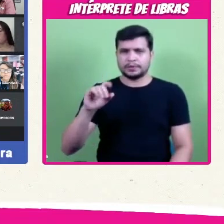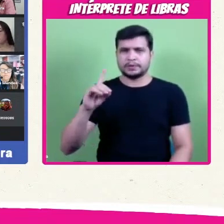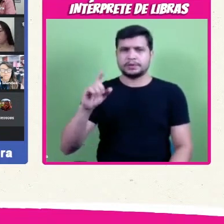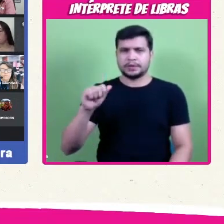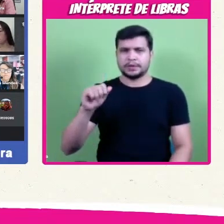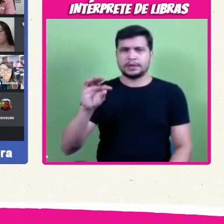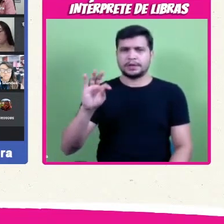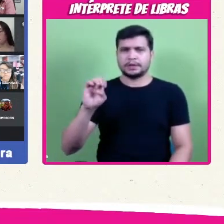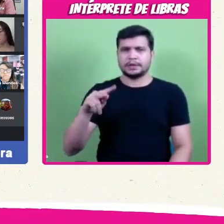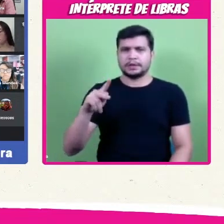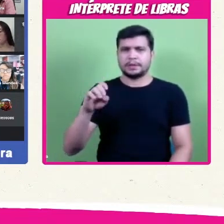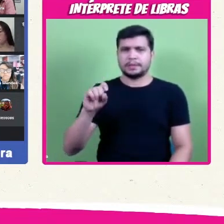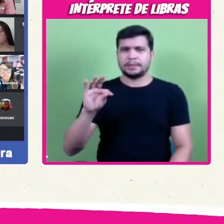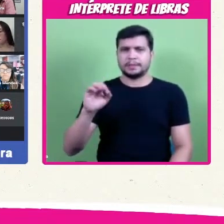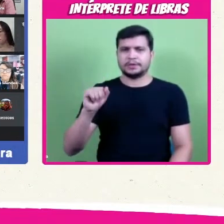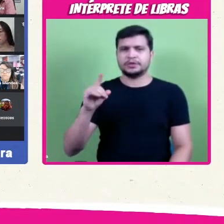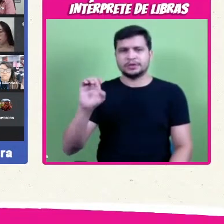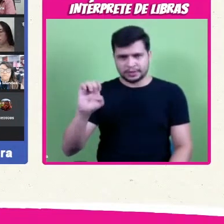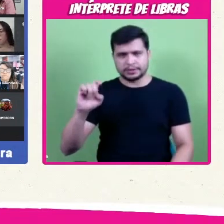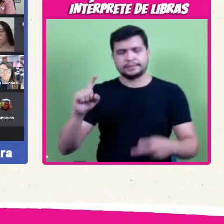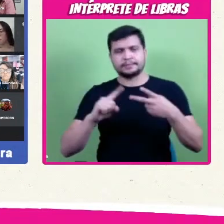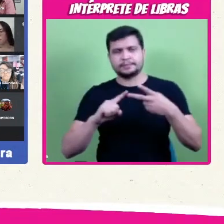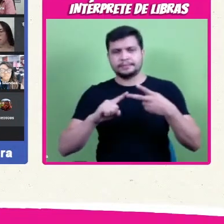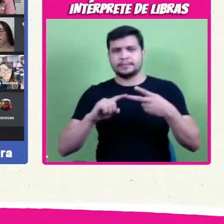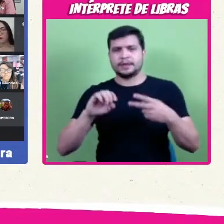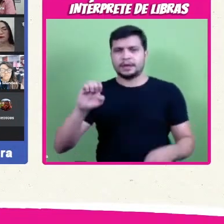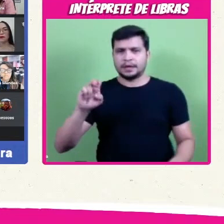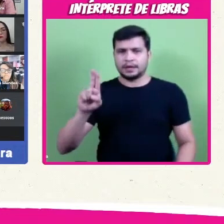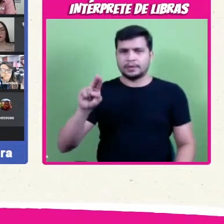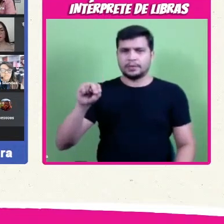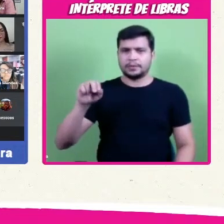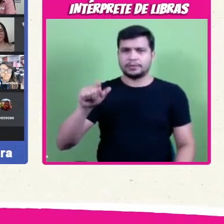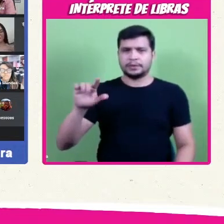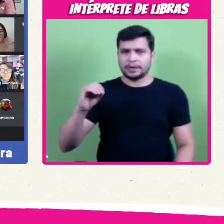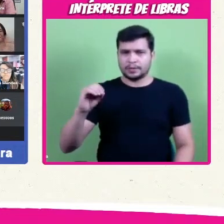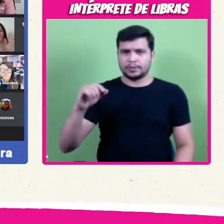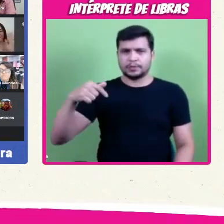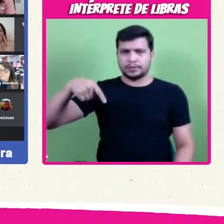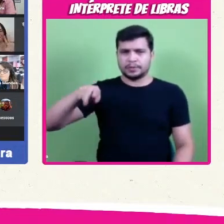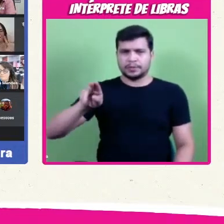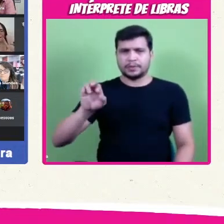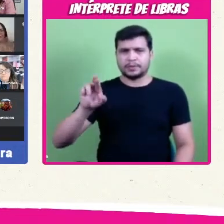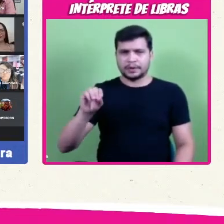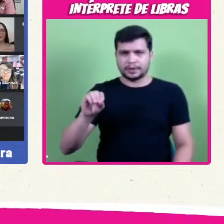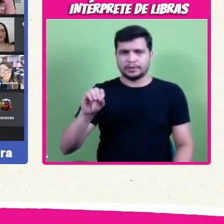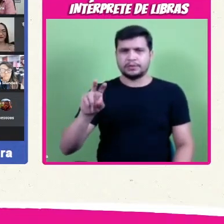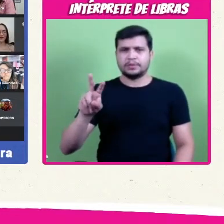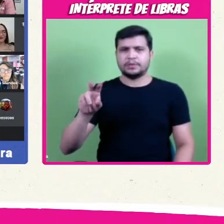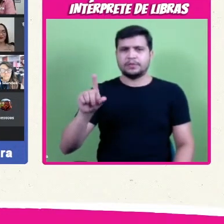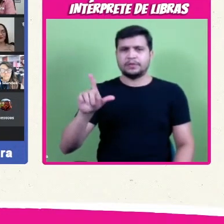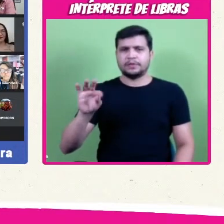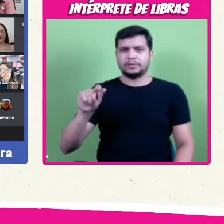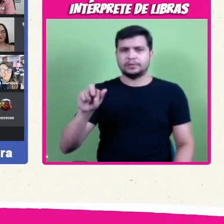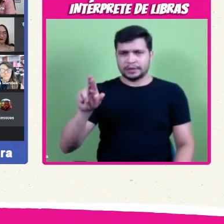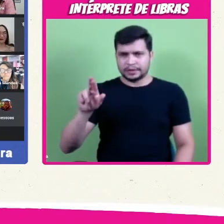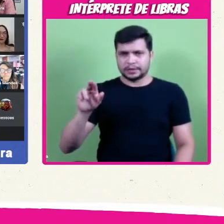filmes, realizamos o debate com as convidadas Ana Carneiro e Natália do Nascimento. Vocês podem